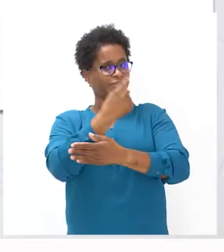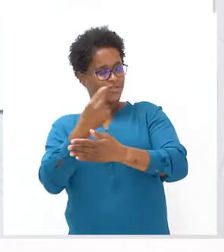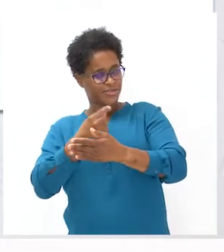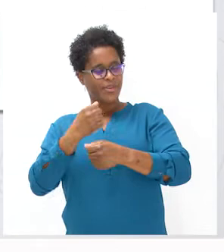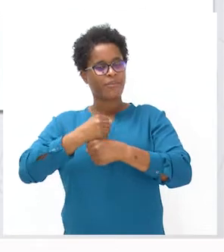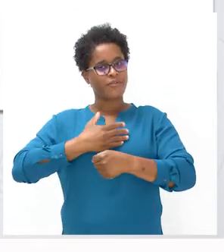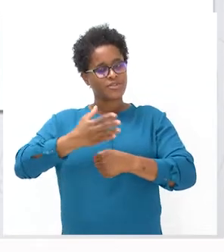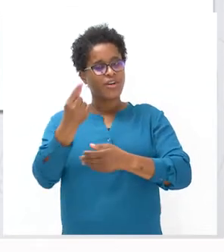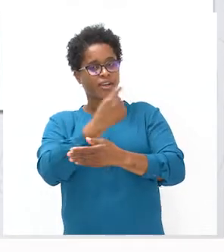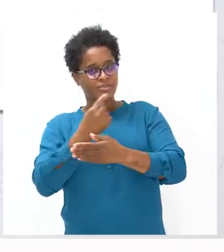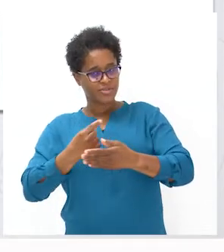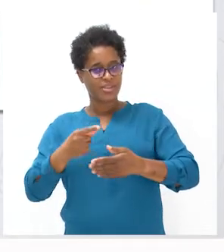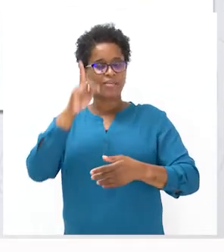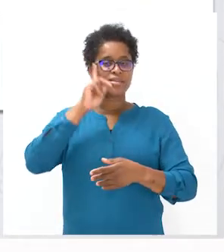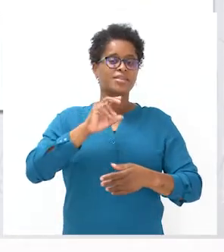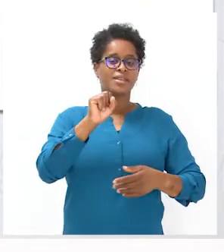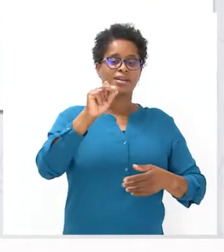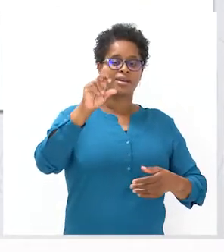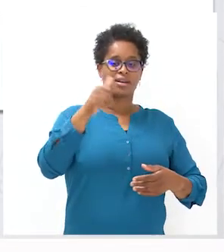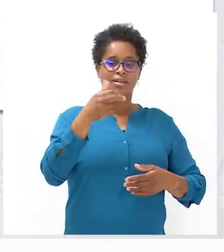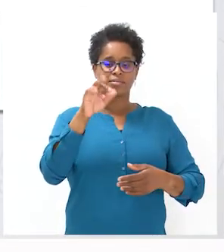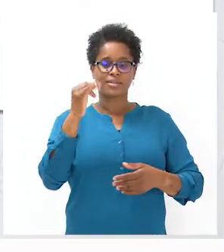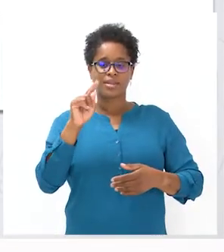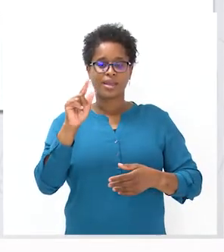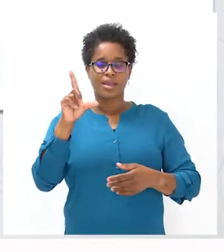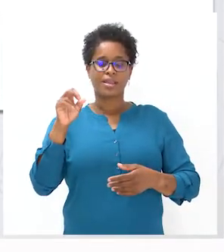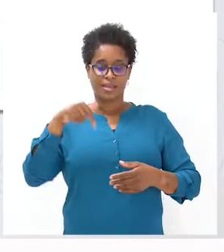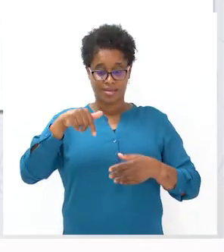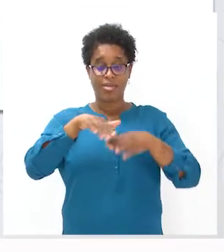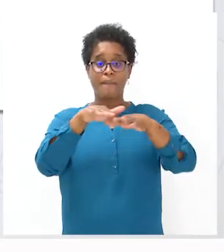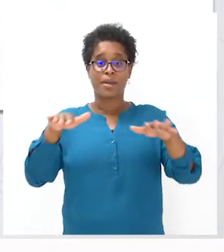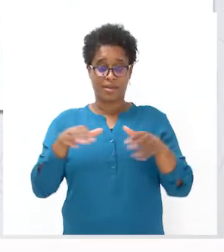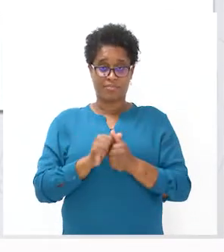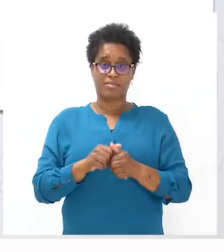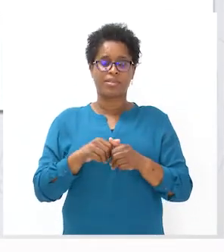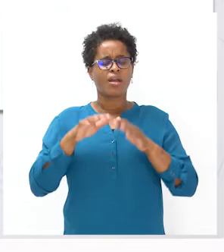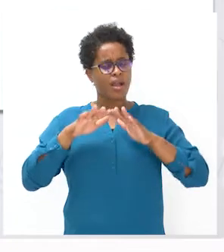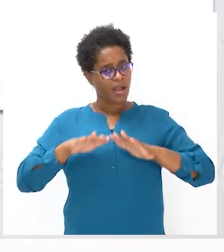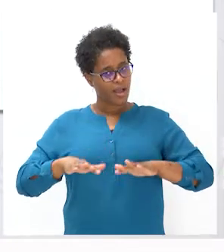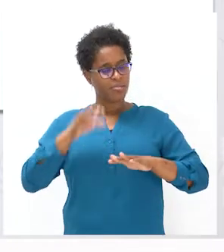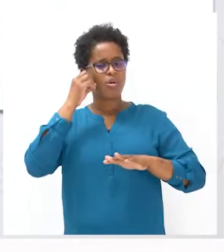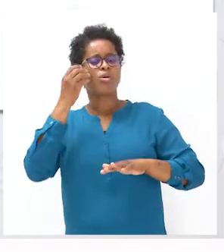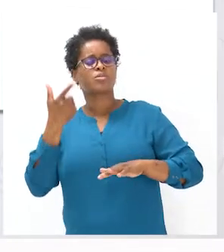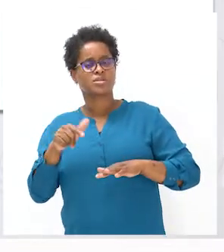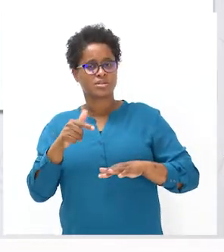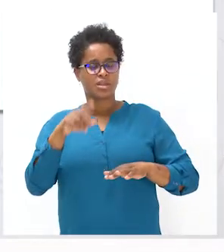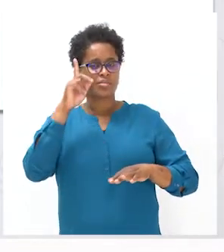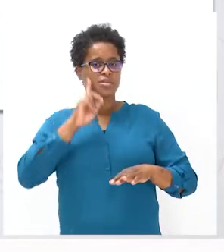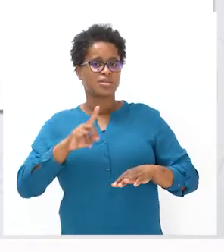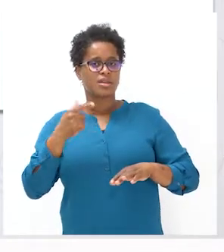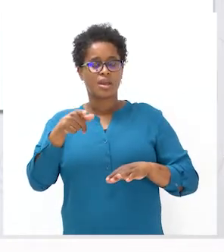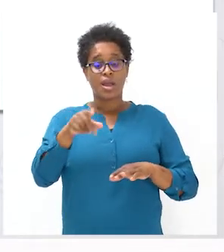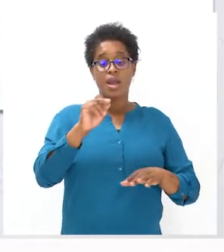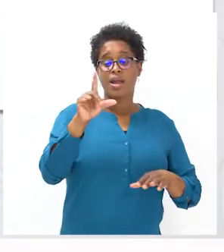A Gabriela é da praia. Então, calma, como é que está a menina, o estado? Ali está